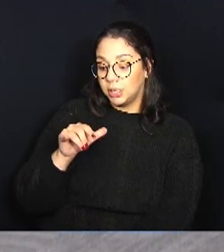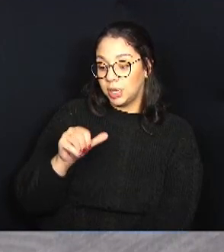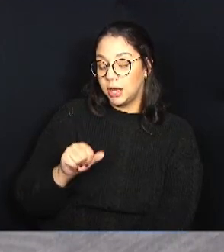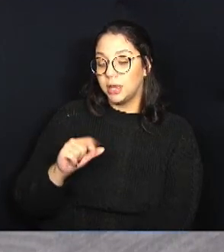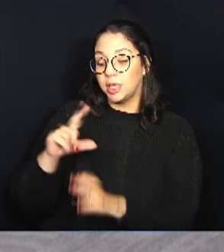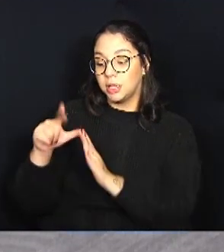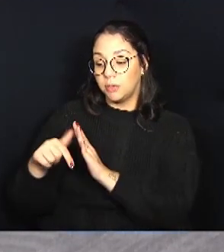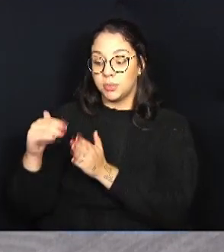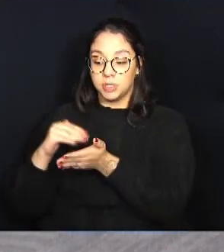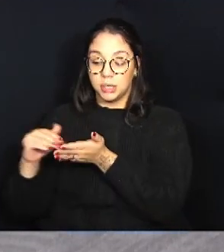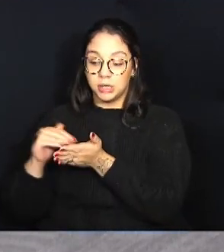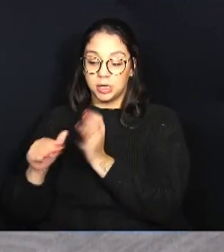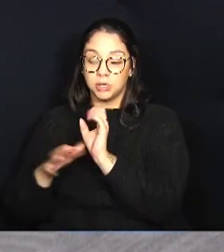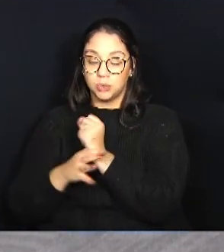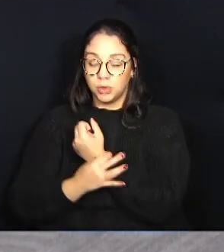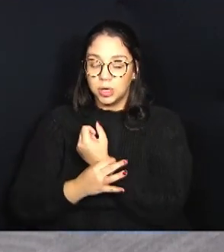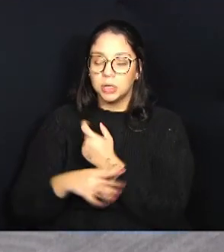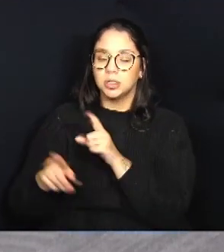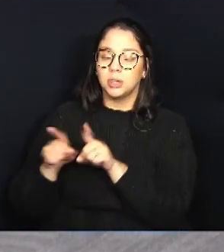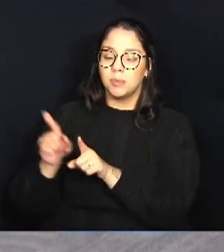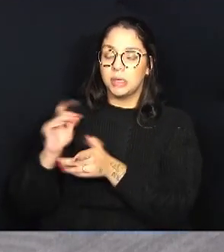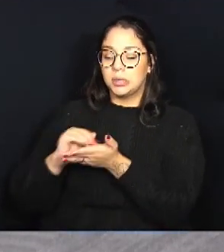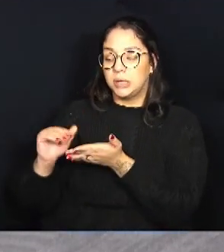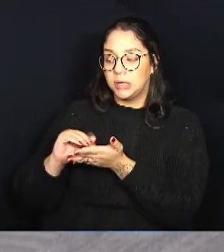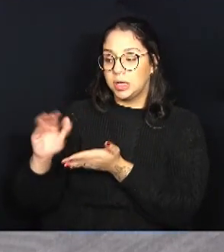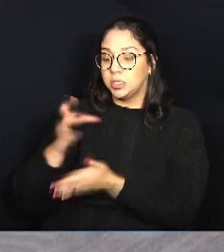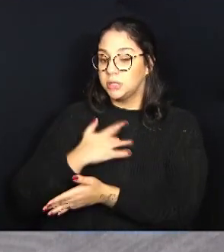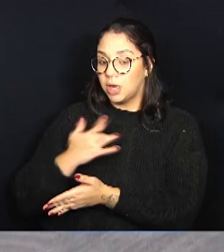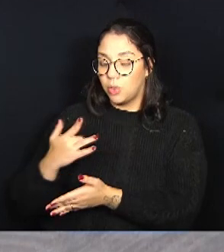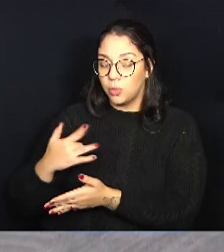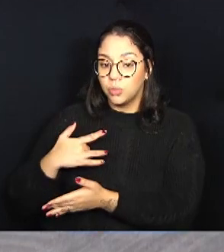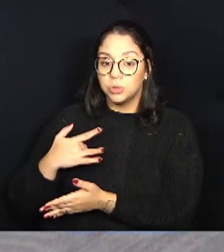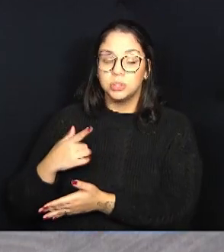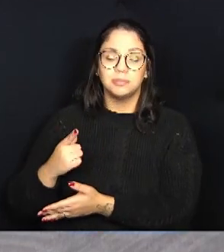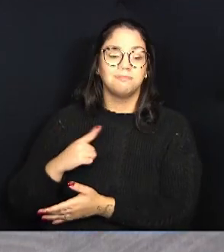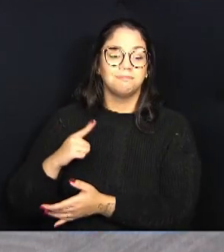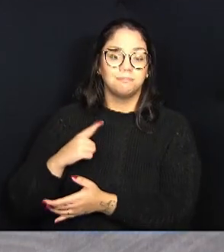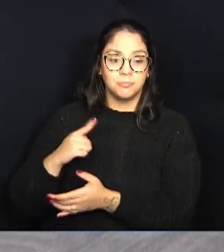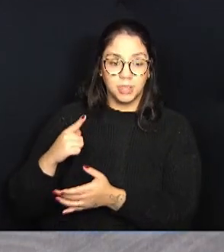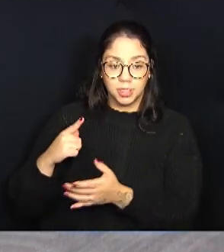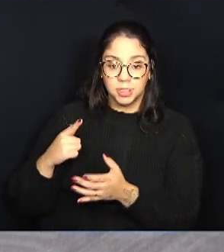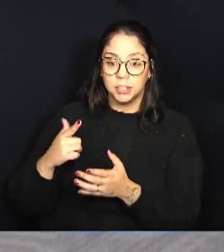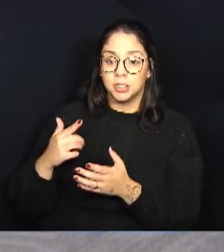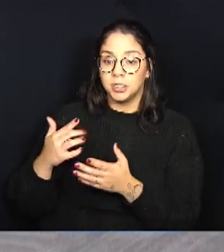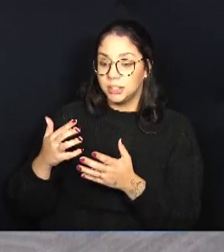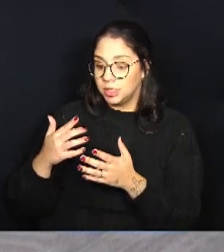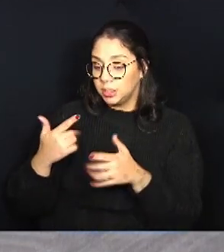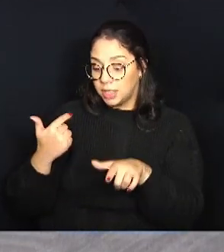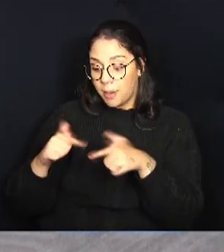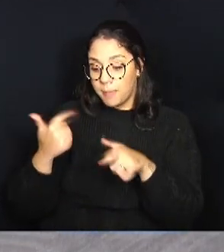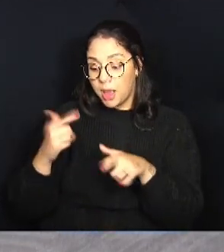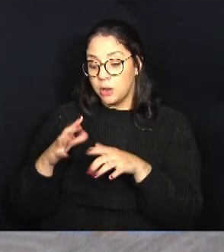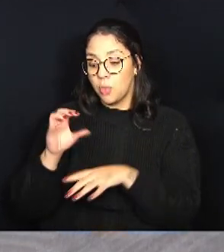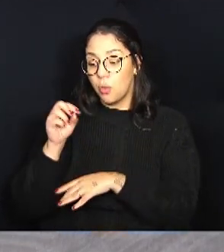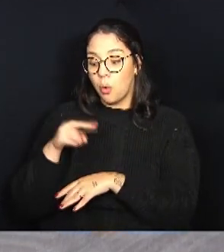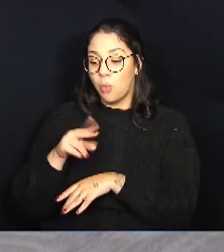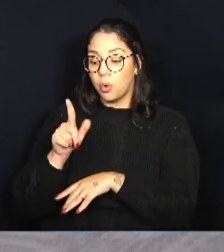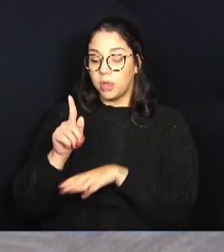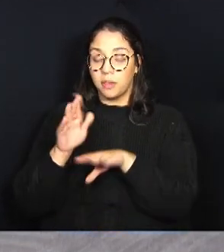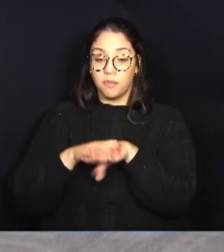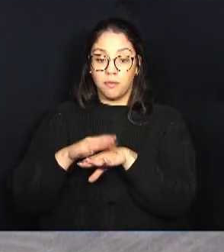de Segurança, Secretaria de Saúde. Tem um trabalho incrível que várias ONGs fazem.